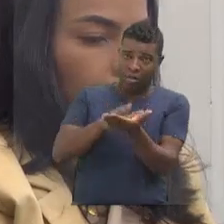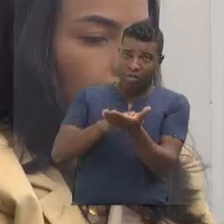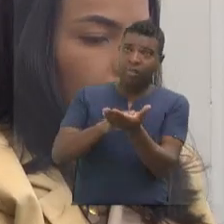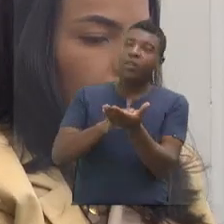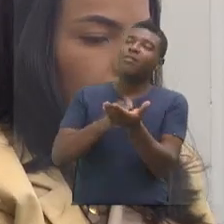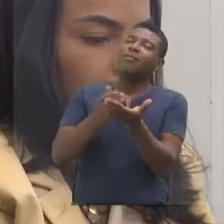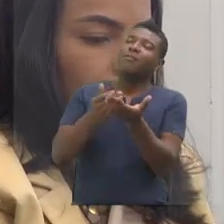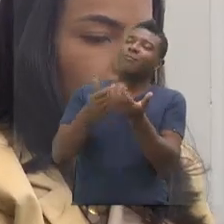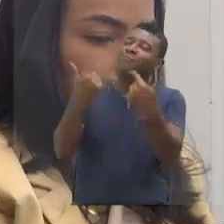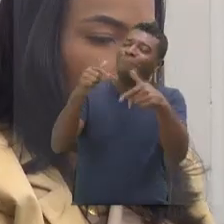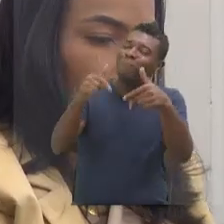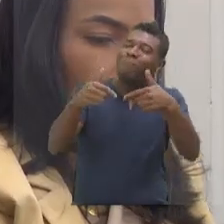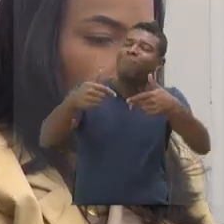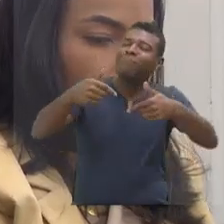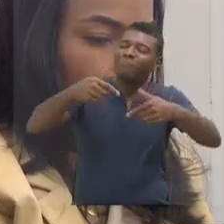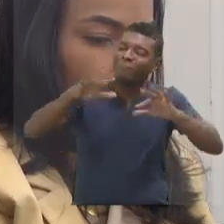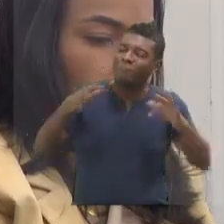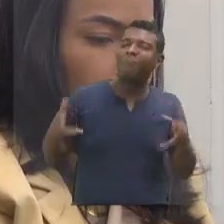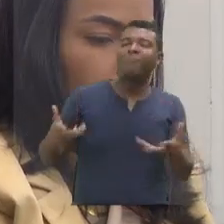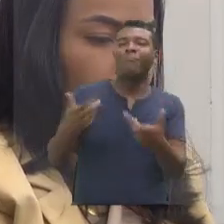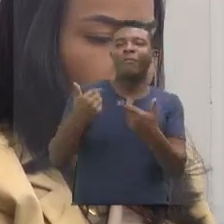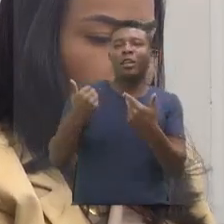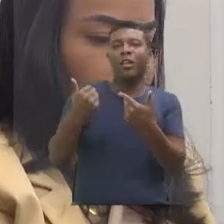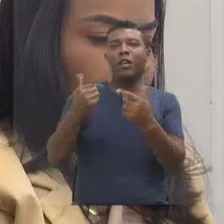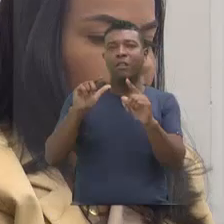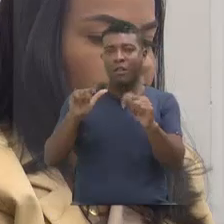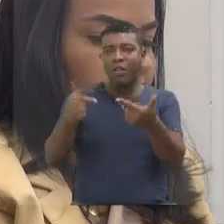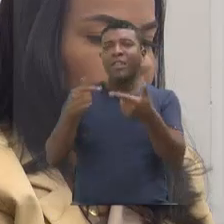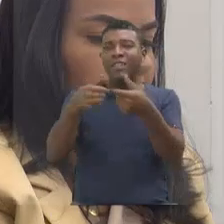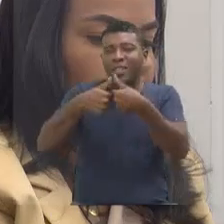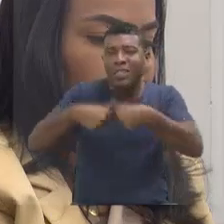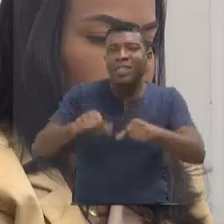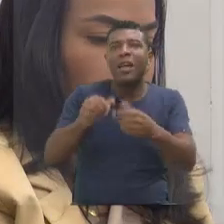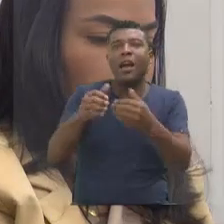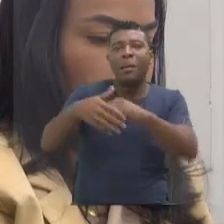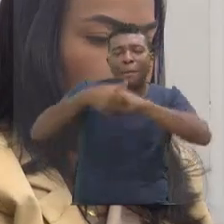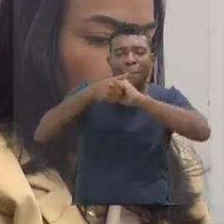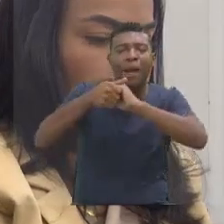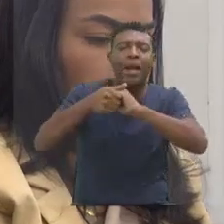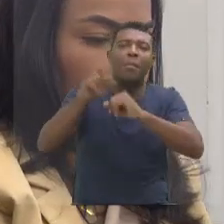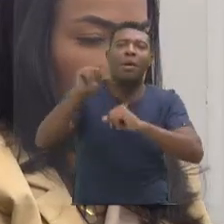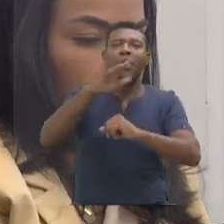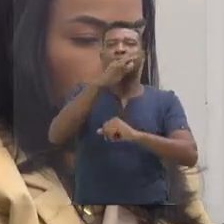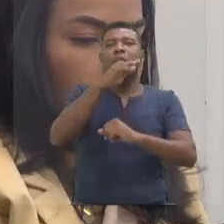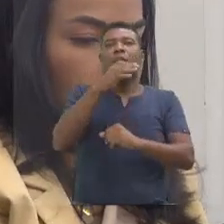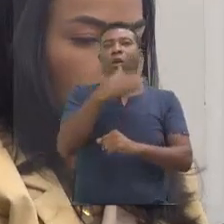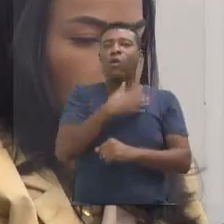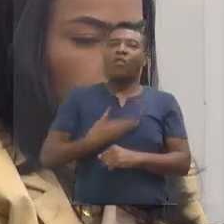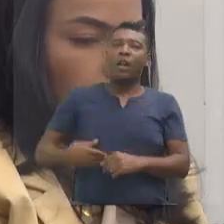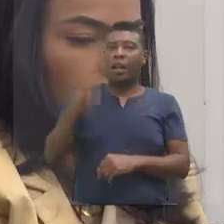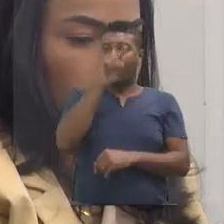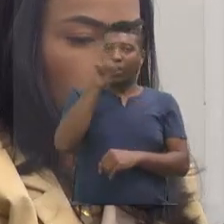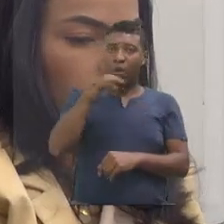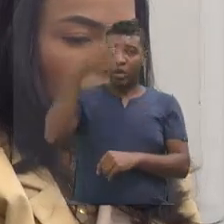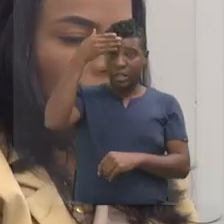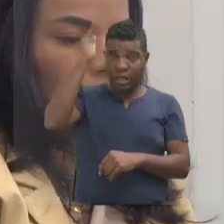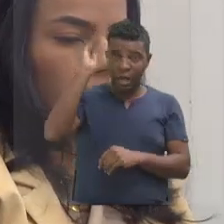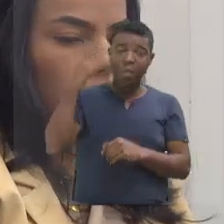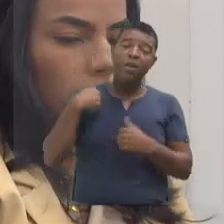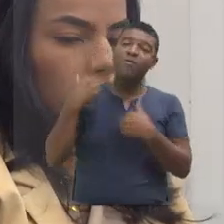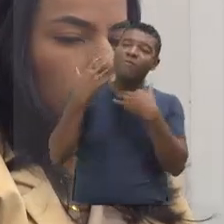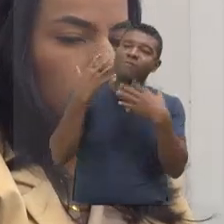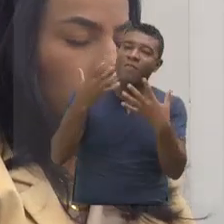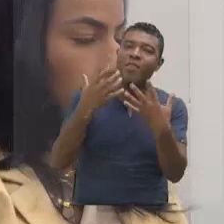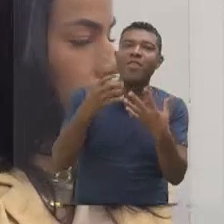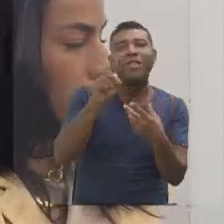experiência da sua tristeza na secretaria que tá de parabéns o nosso Governador Romeu Zema eu gostaria ainda de que